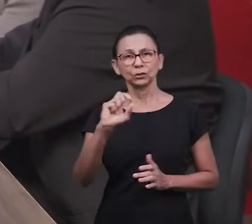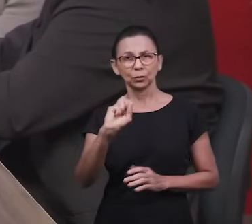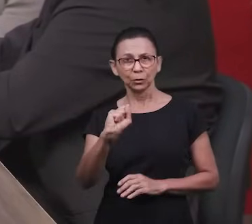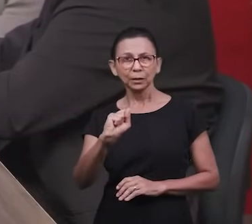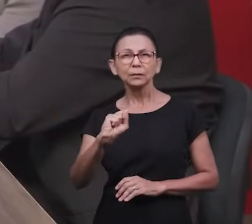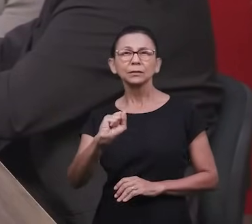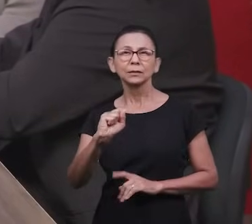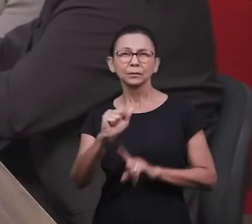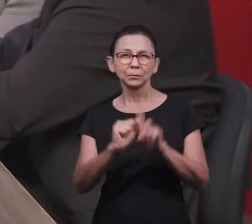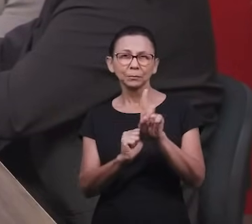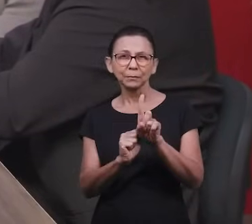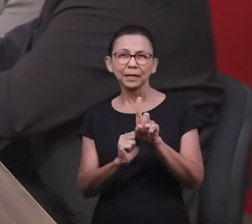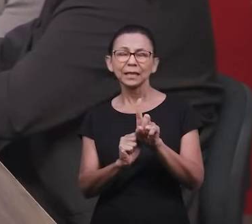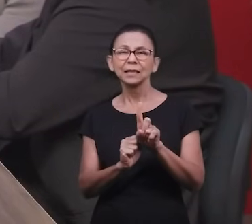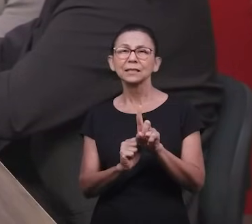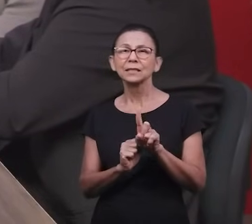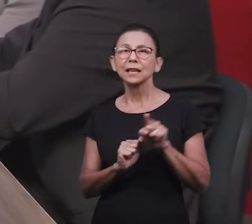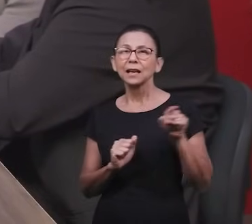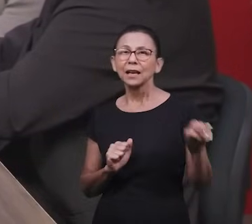dia 28,